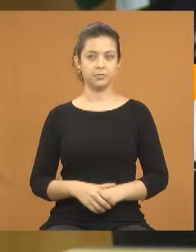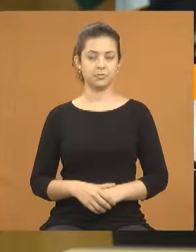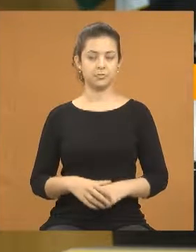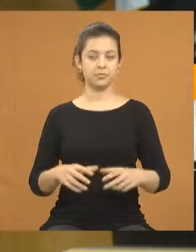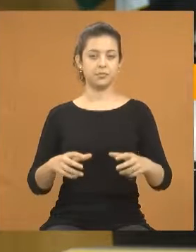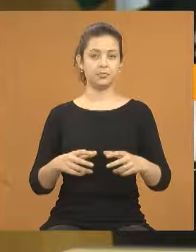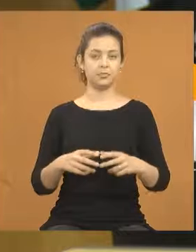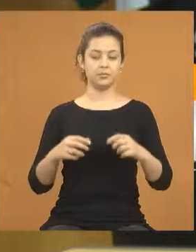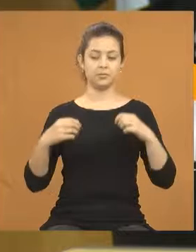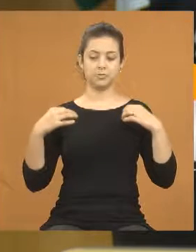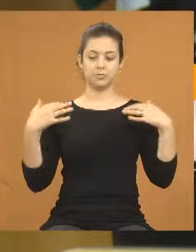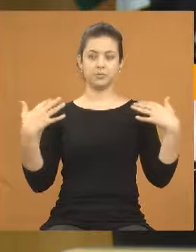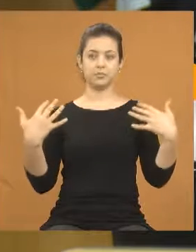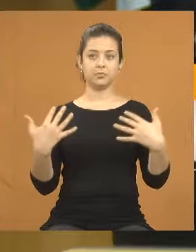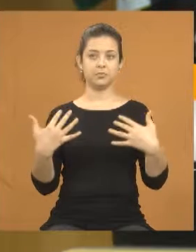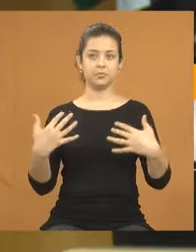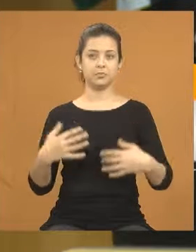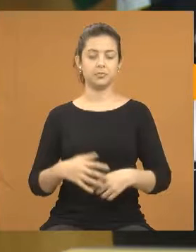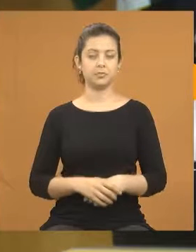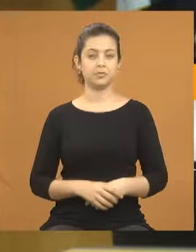vocês que estão aqui na plenária.